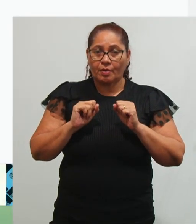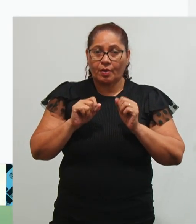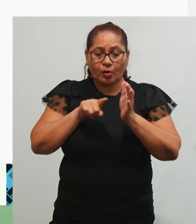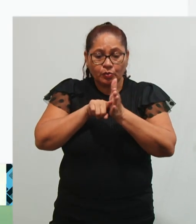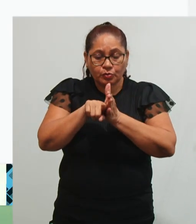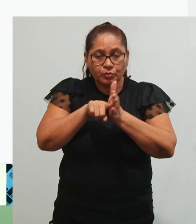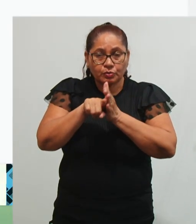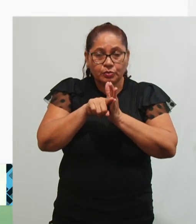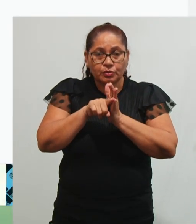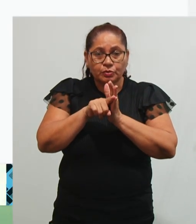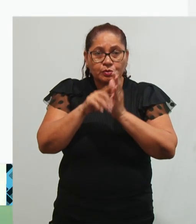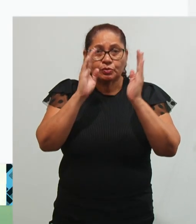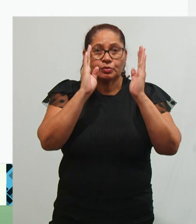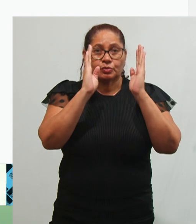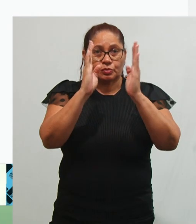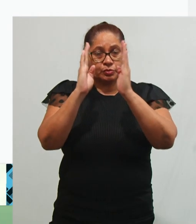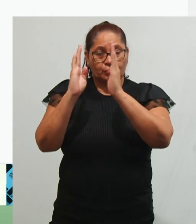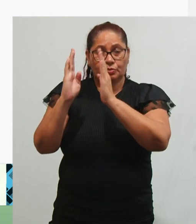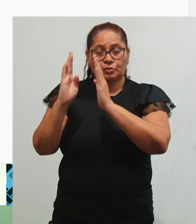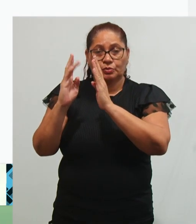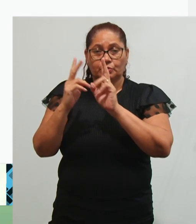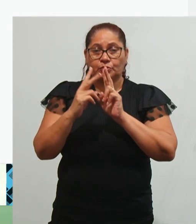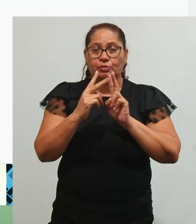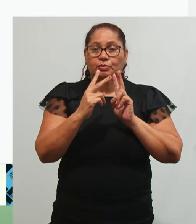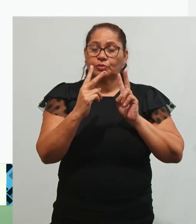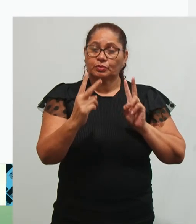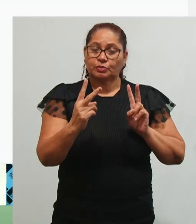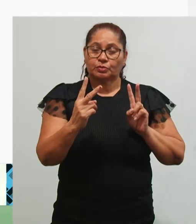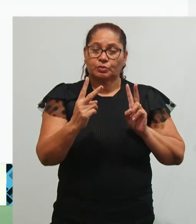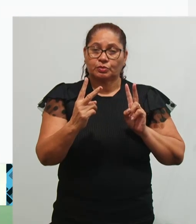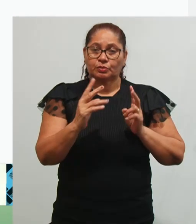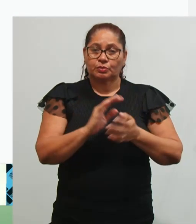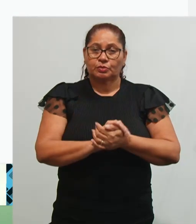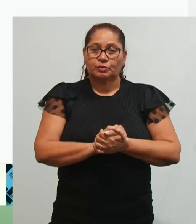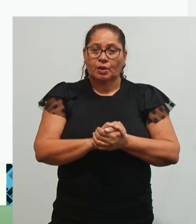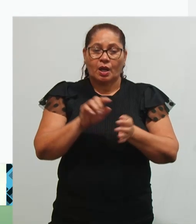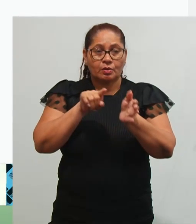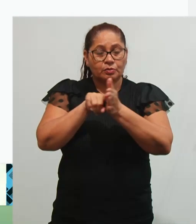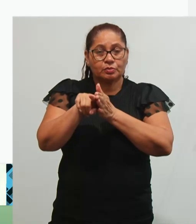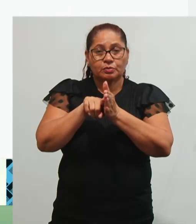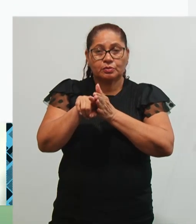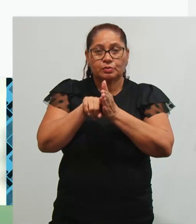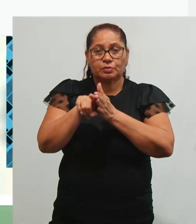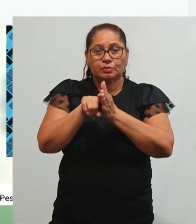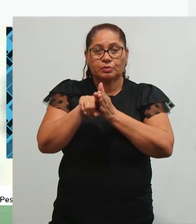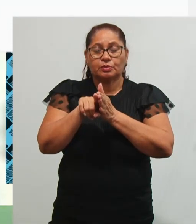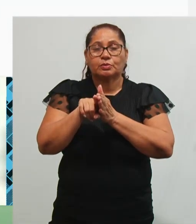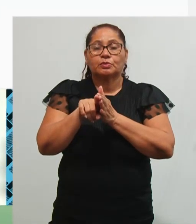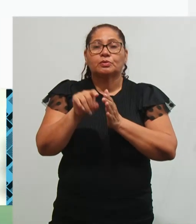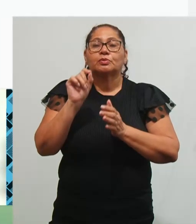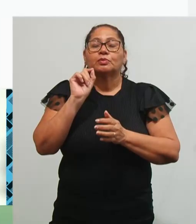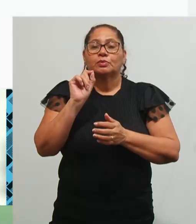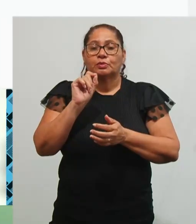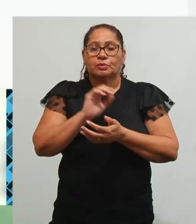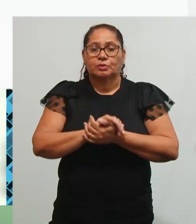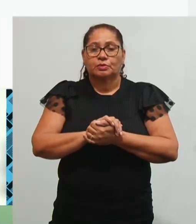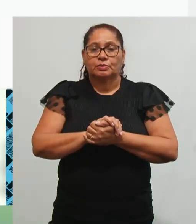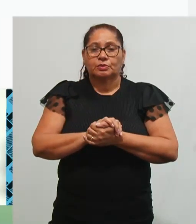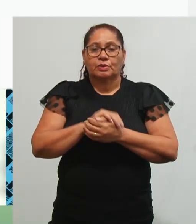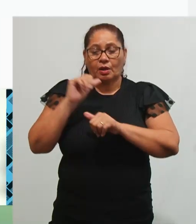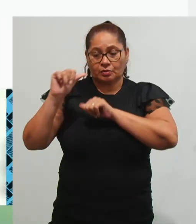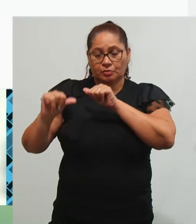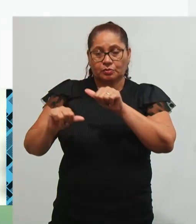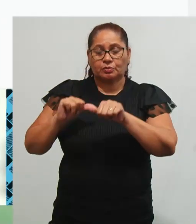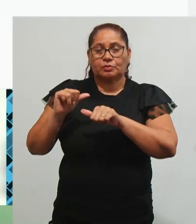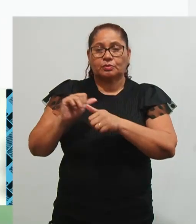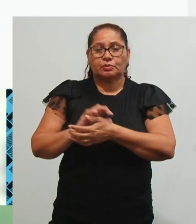na nossa biblioteca virtual. Olha só, aqui eu vou pesquisar sobre a avaliação